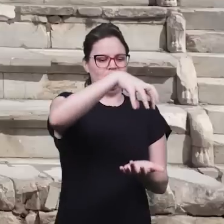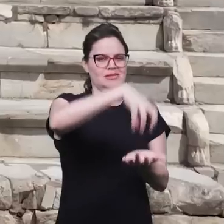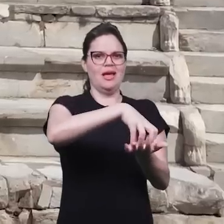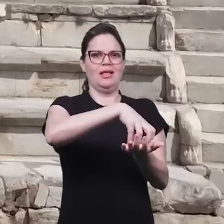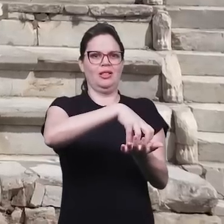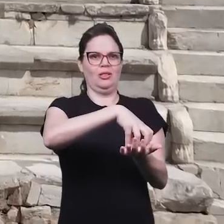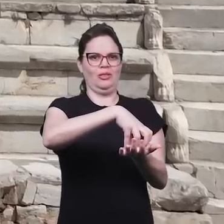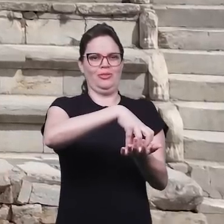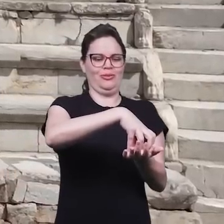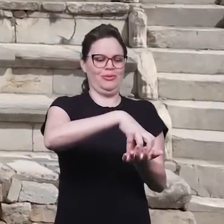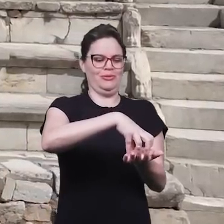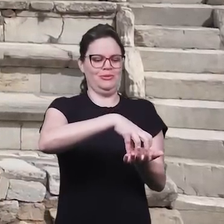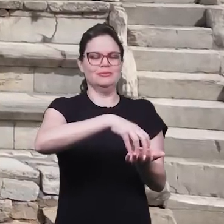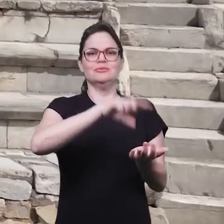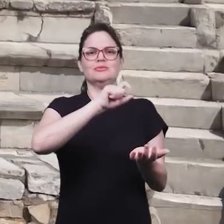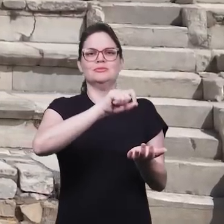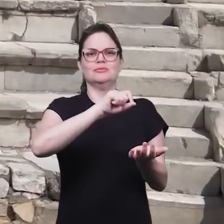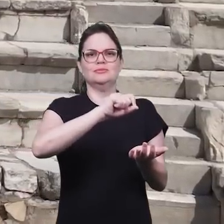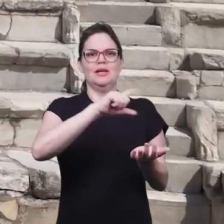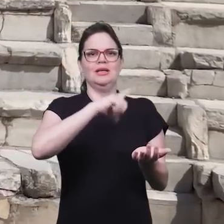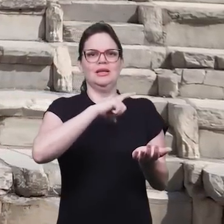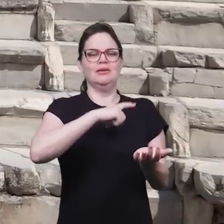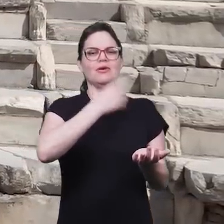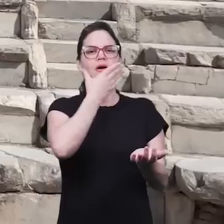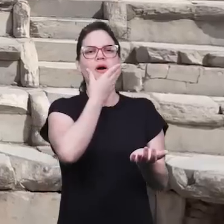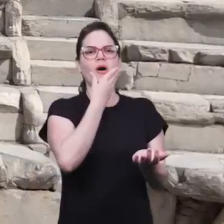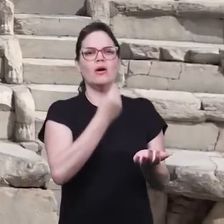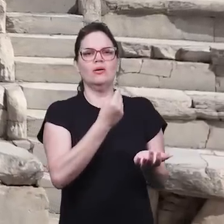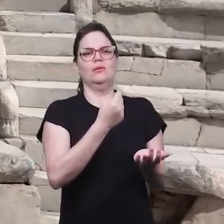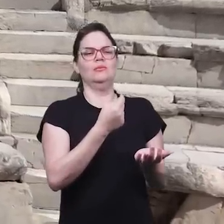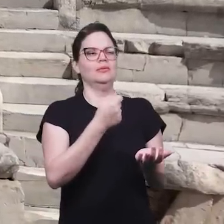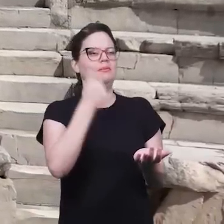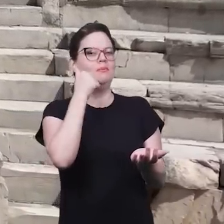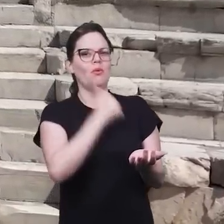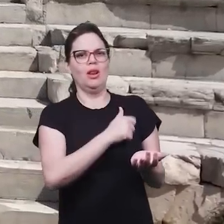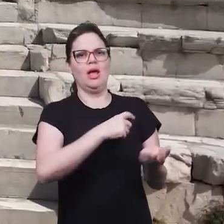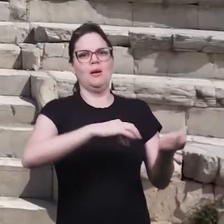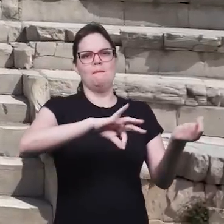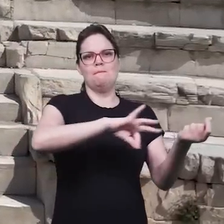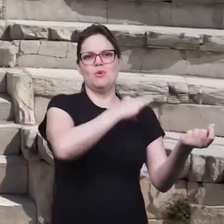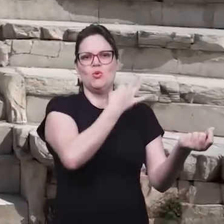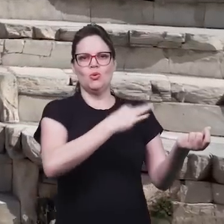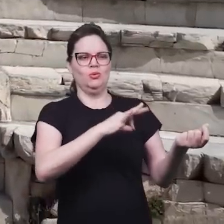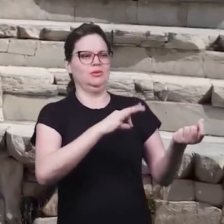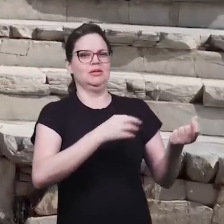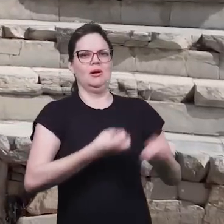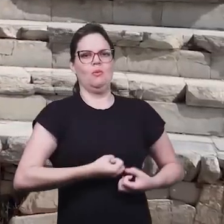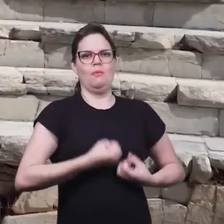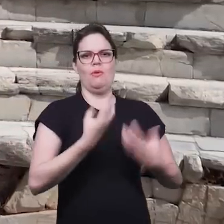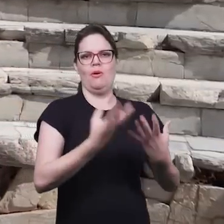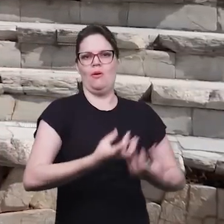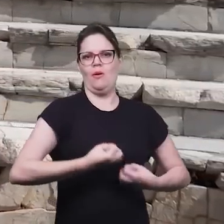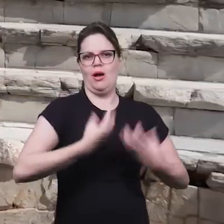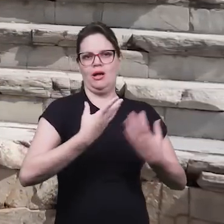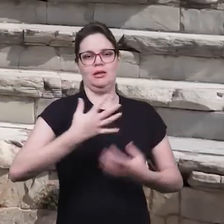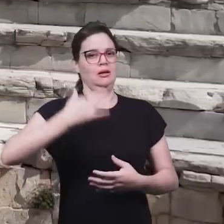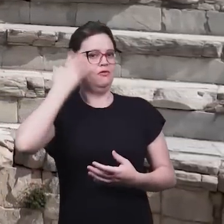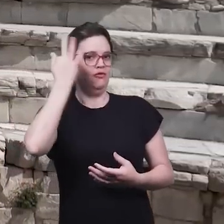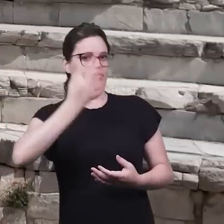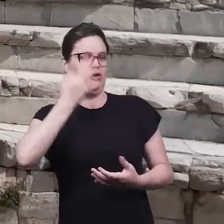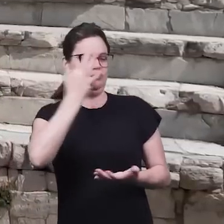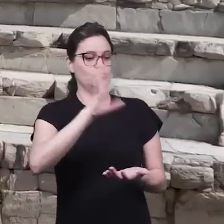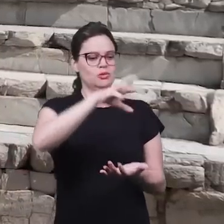teatro, onde ali os músicos apresentavam suas músicas, os poetas e também os